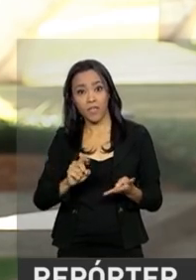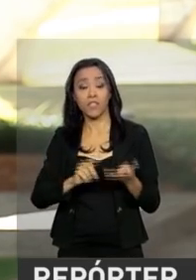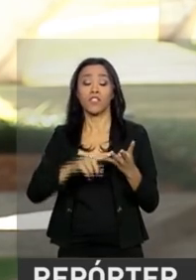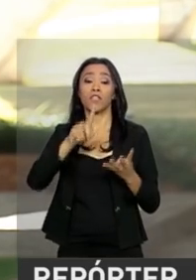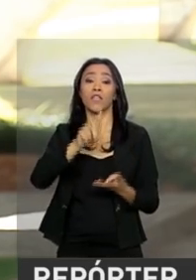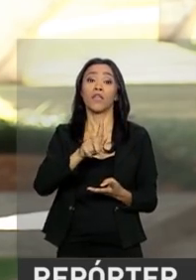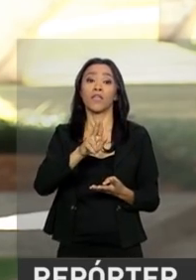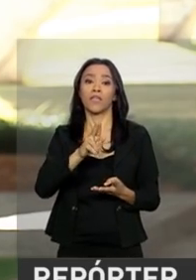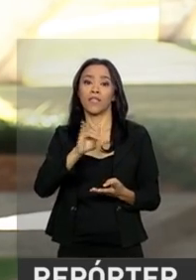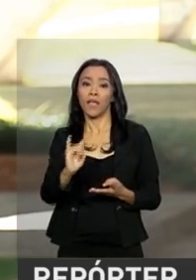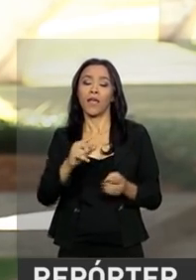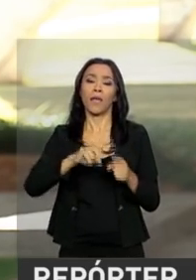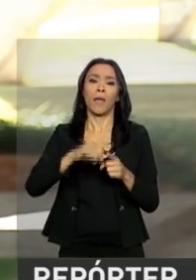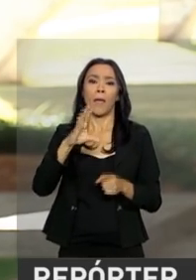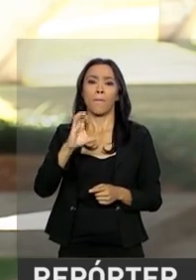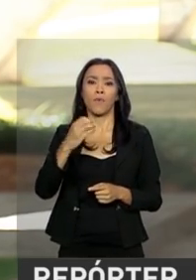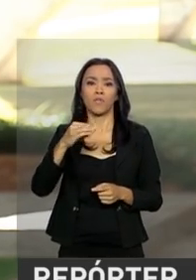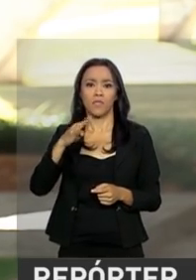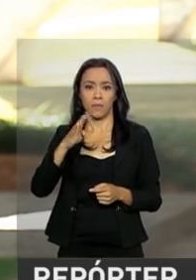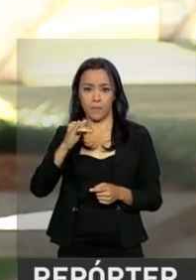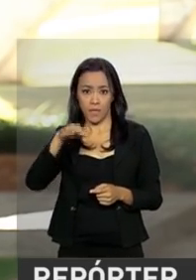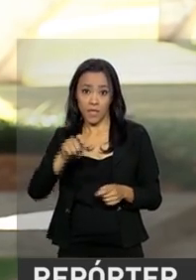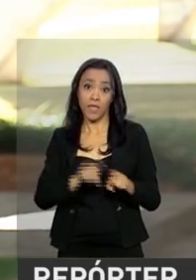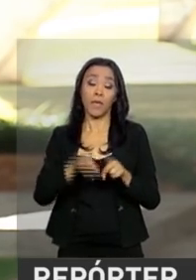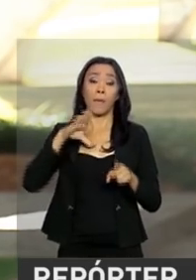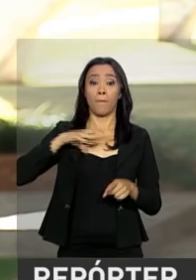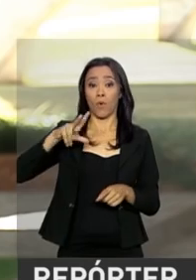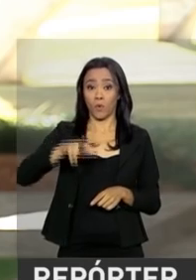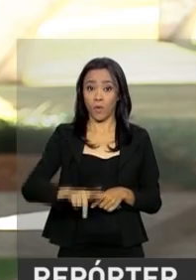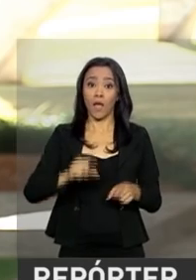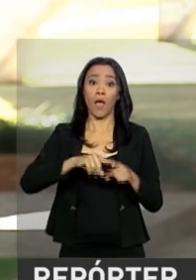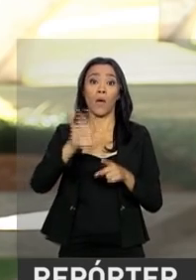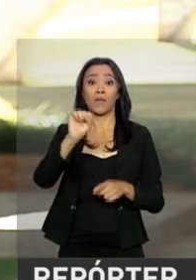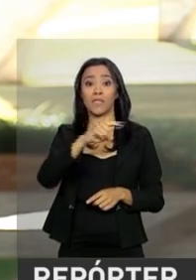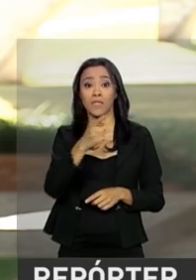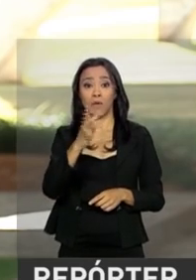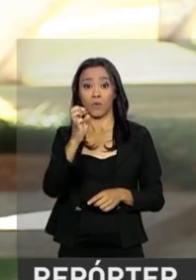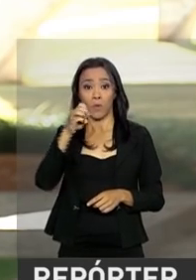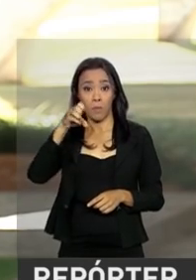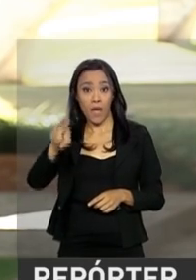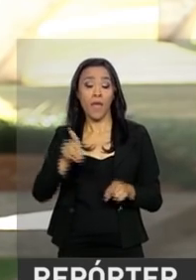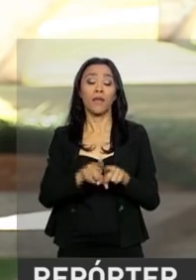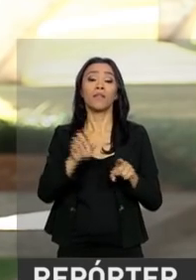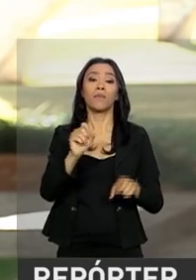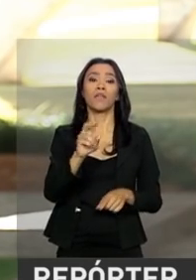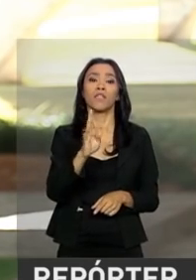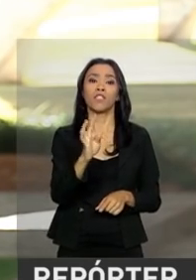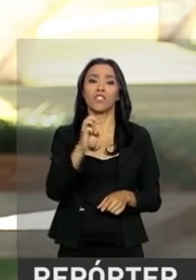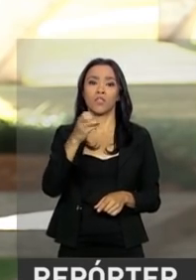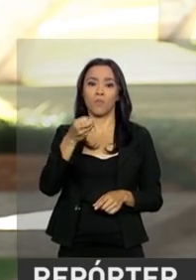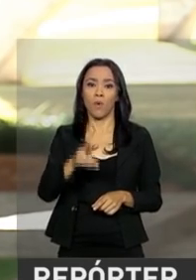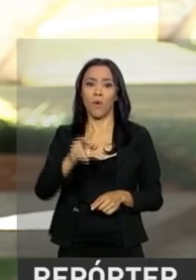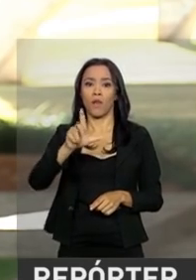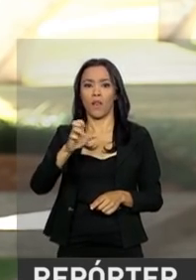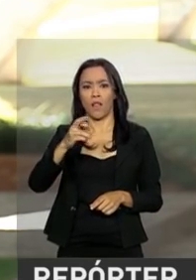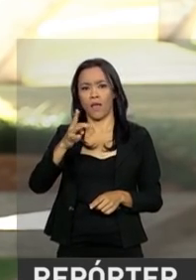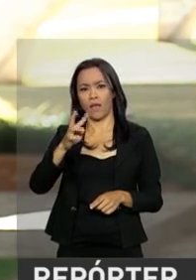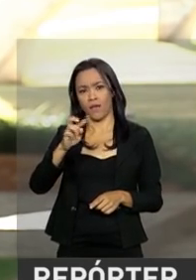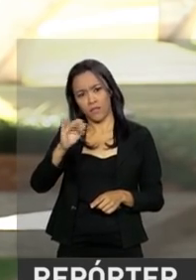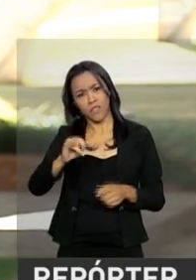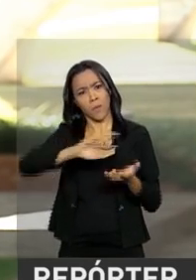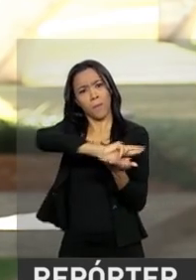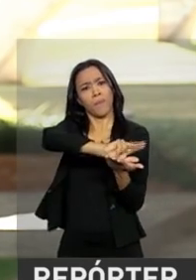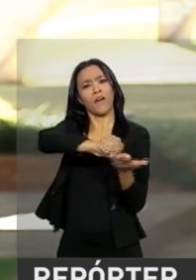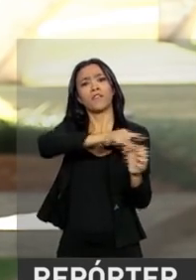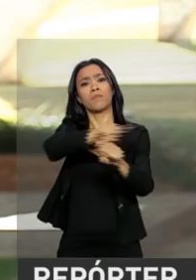Equatorial Moçambique também Portugal São Tomé e príncipe e Timor Leste ainda na parte da manhã o presidente Michel